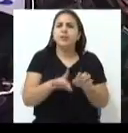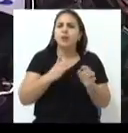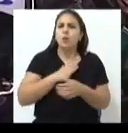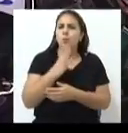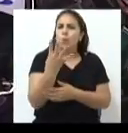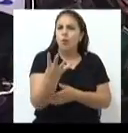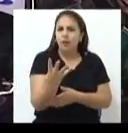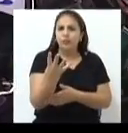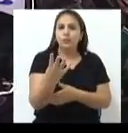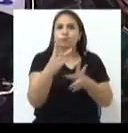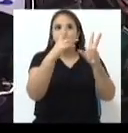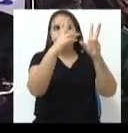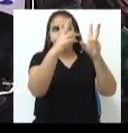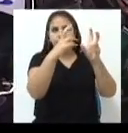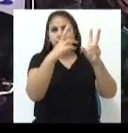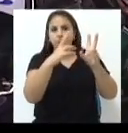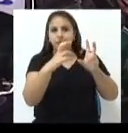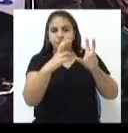títulos nacionais,